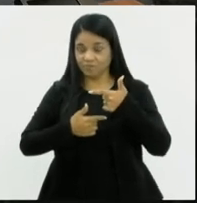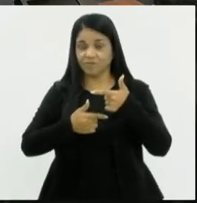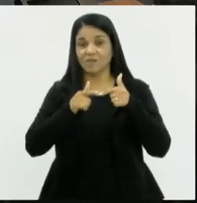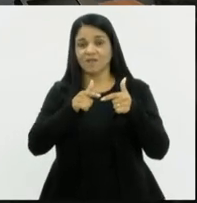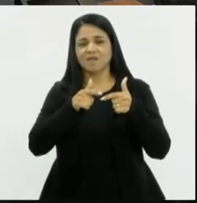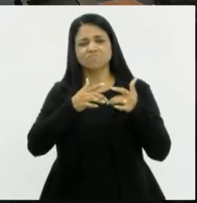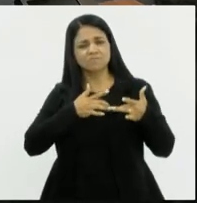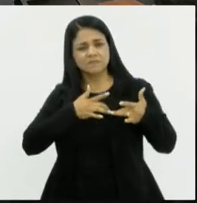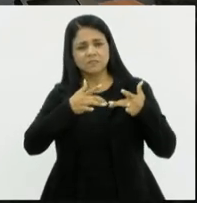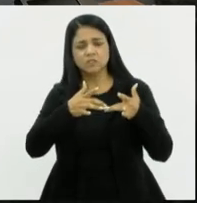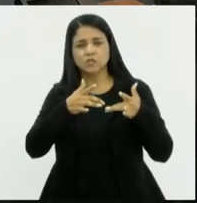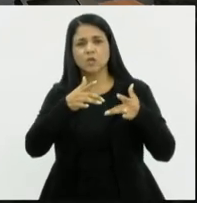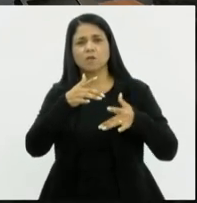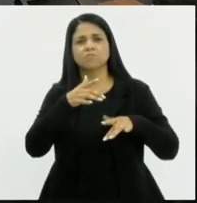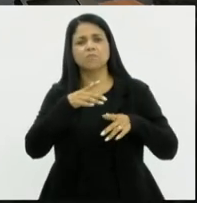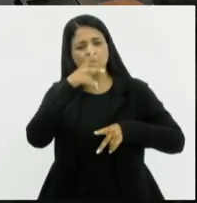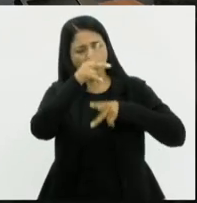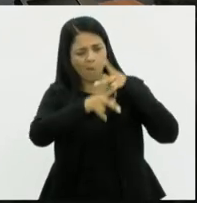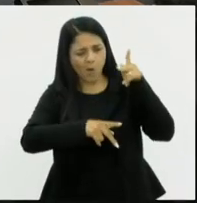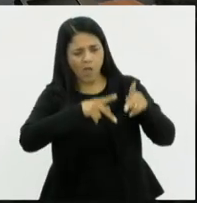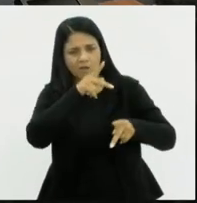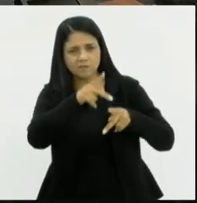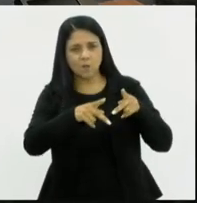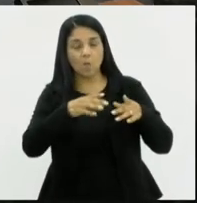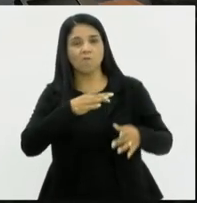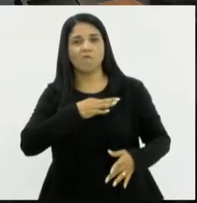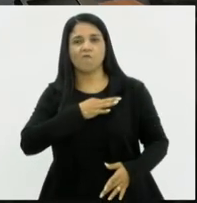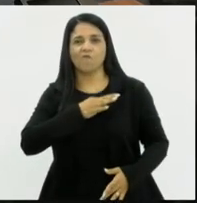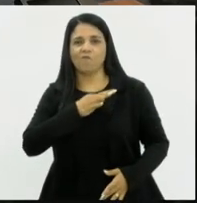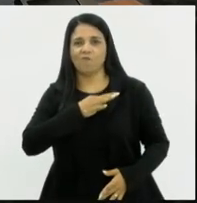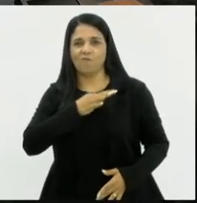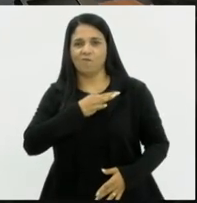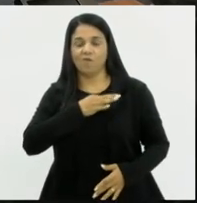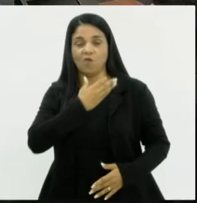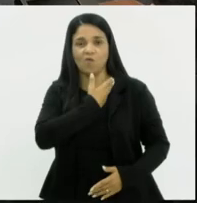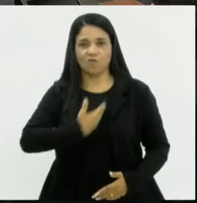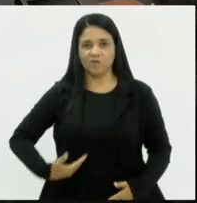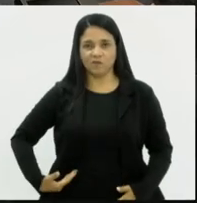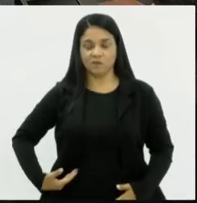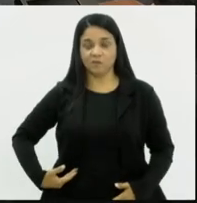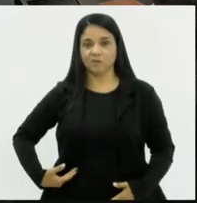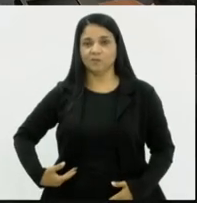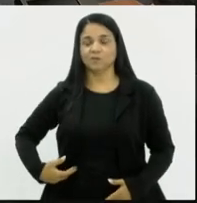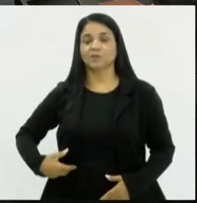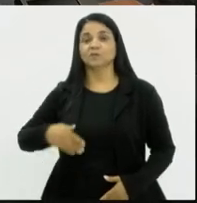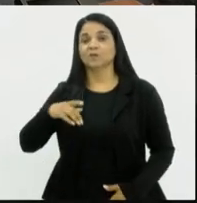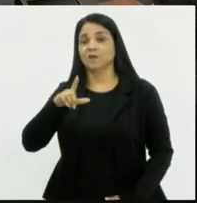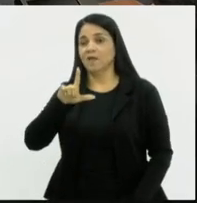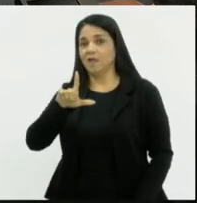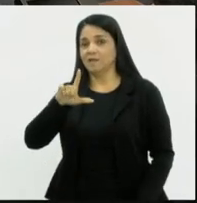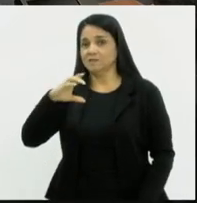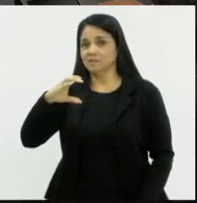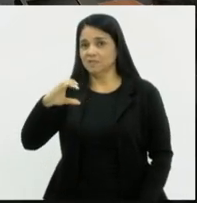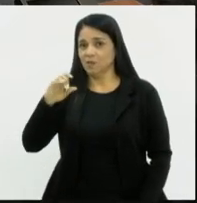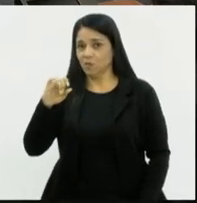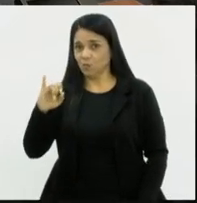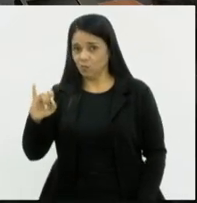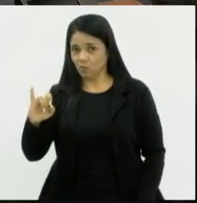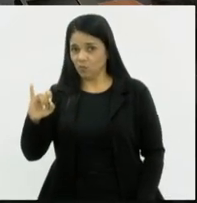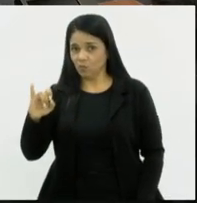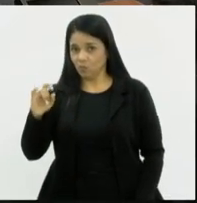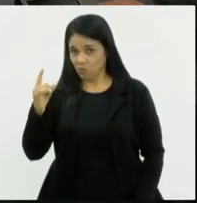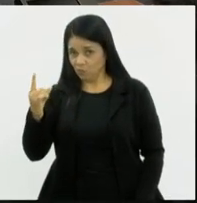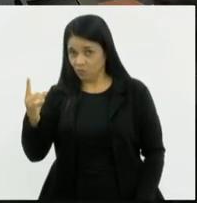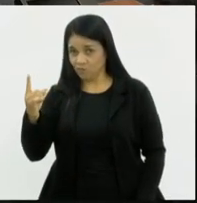seu tempo à população de forma voluntária. Governadora do Distrito LC1, berço do leonismo